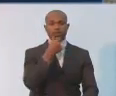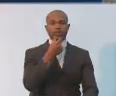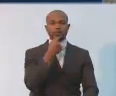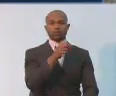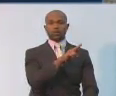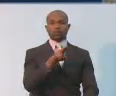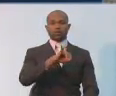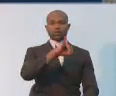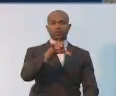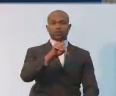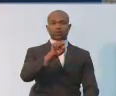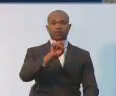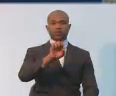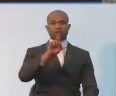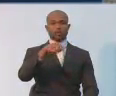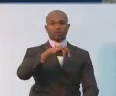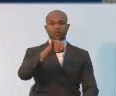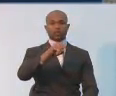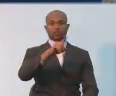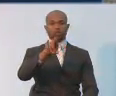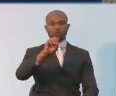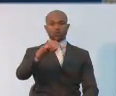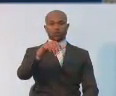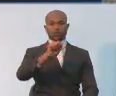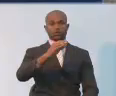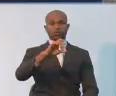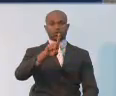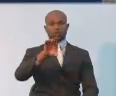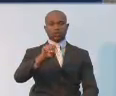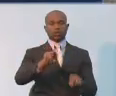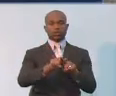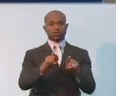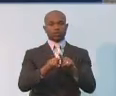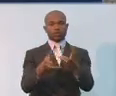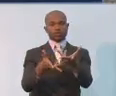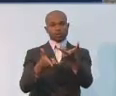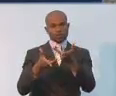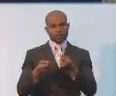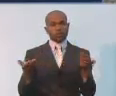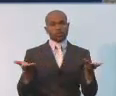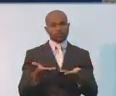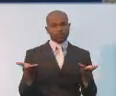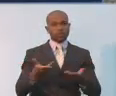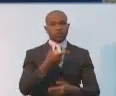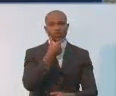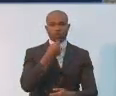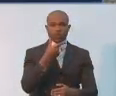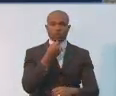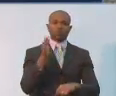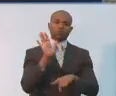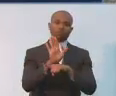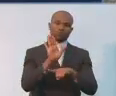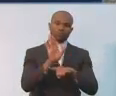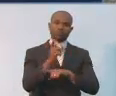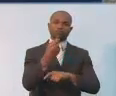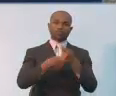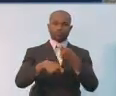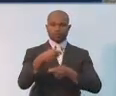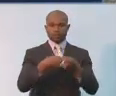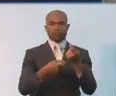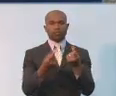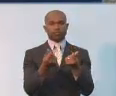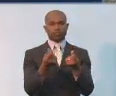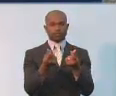José João de Macedo. Queremos chamar também o assistente administrativo financeiro,